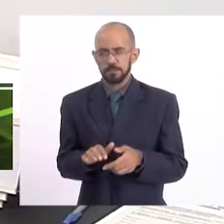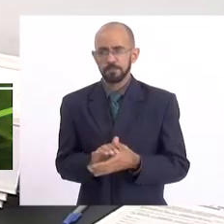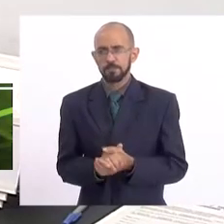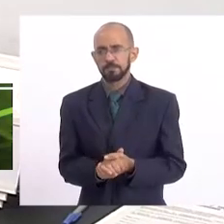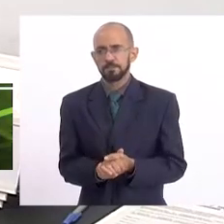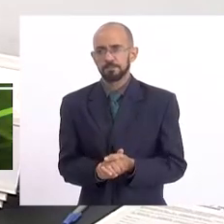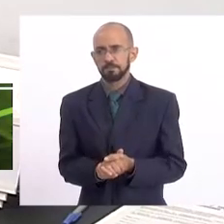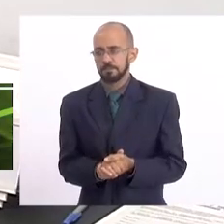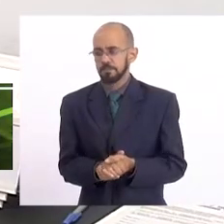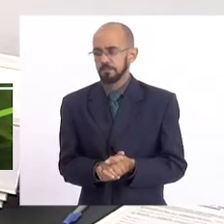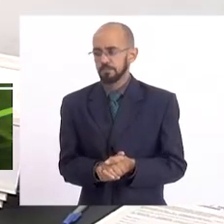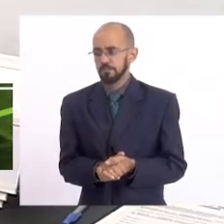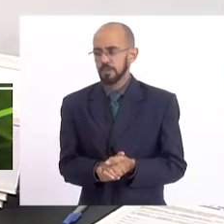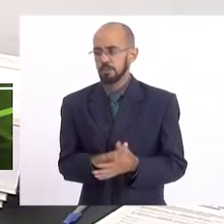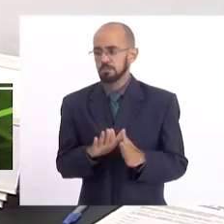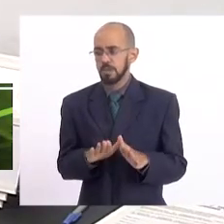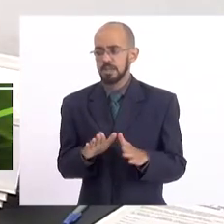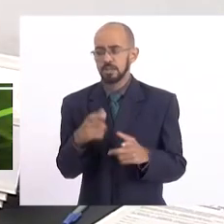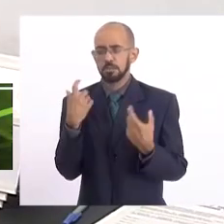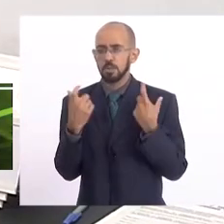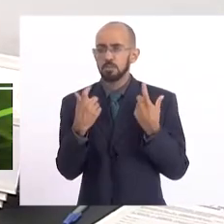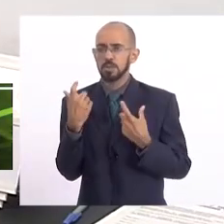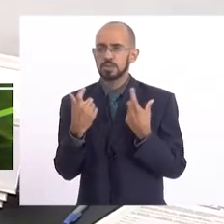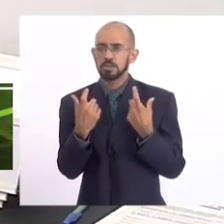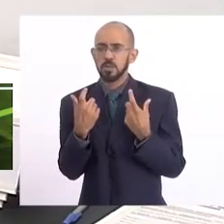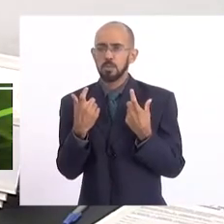Agora, sim, a gente fica um pouco preocupado, porque